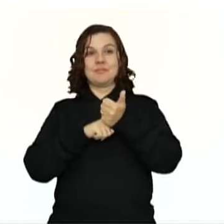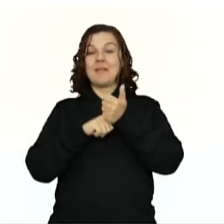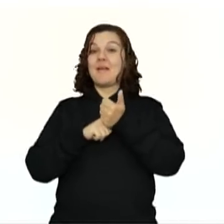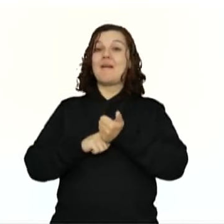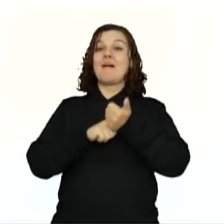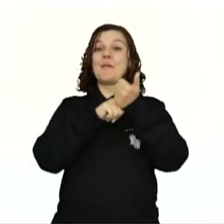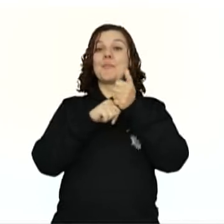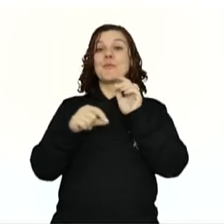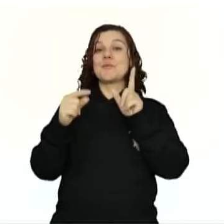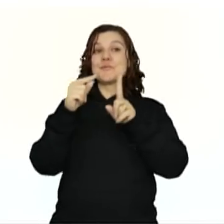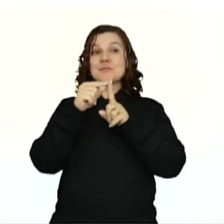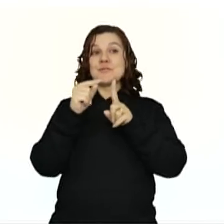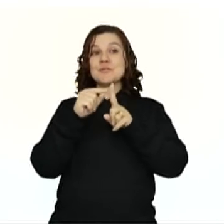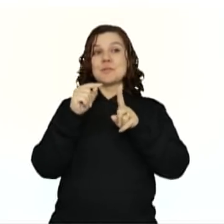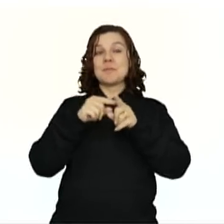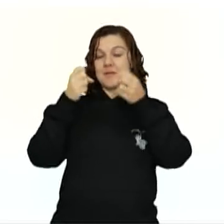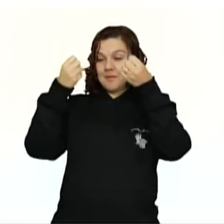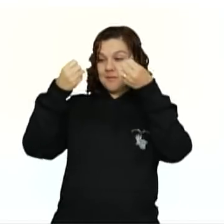aposto tipo